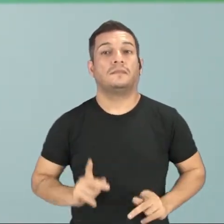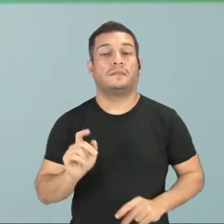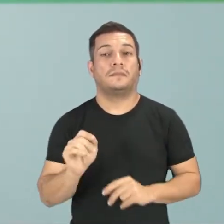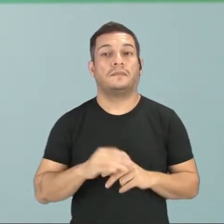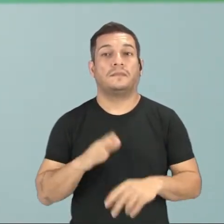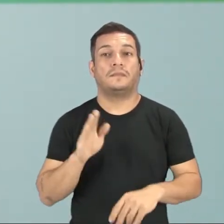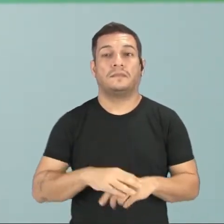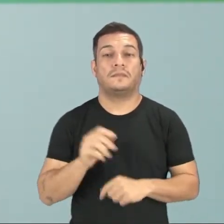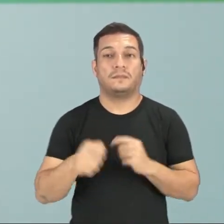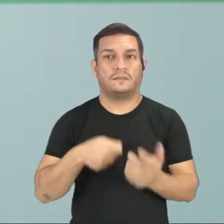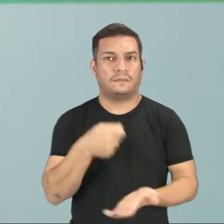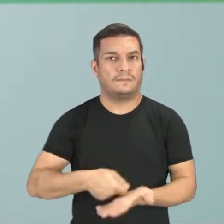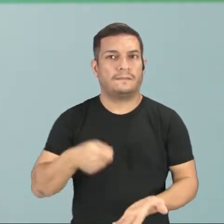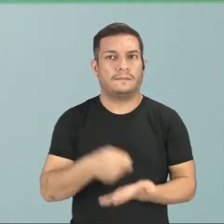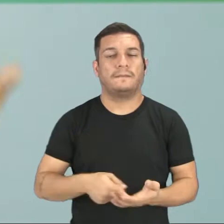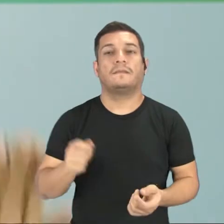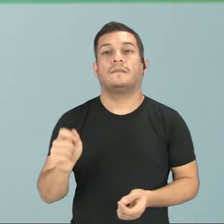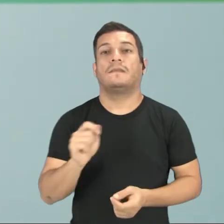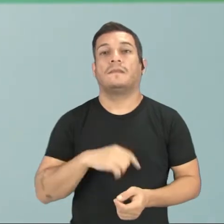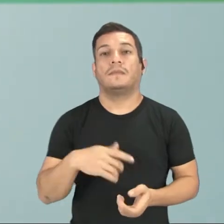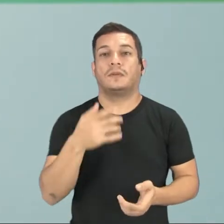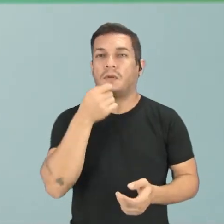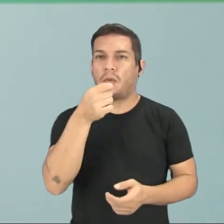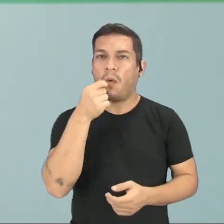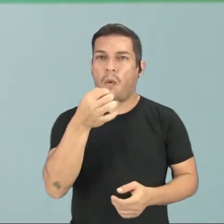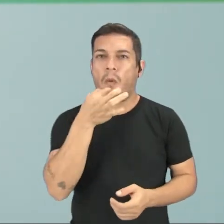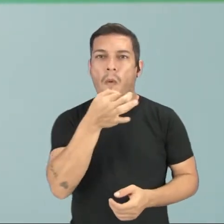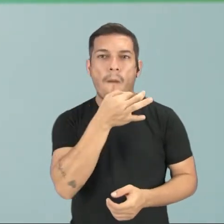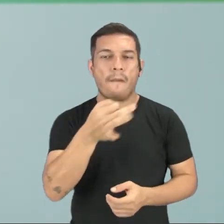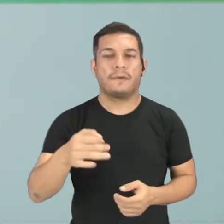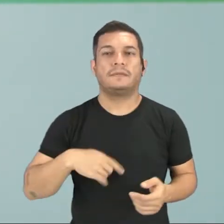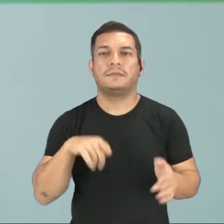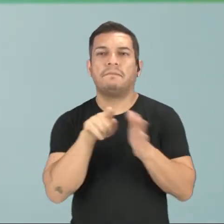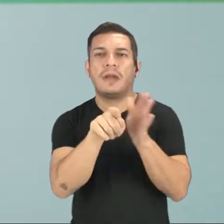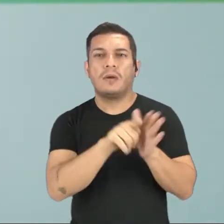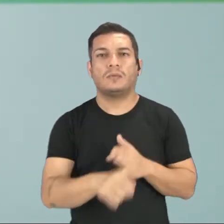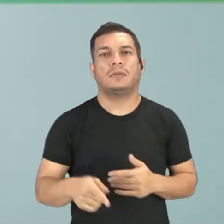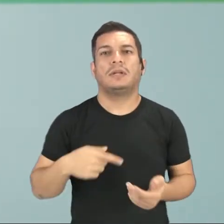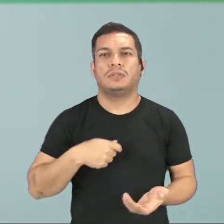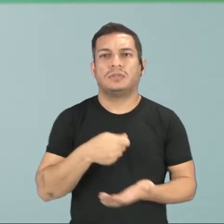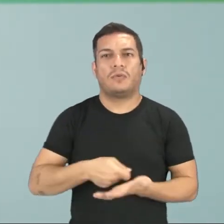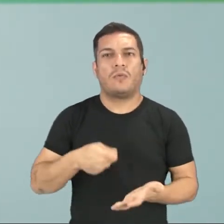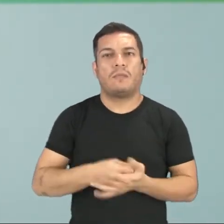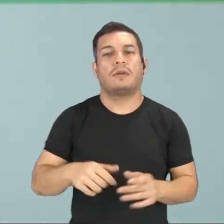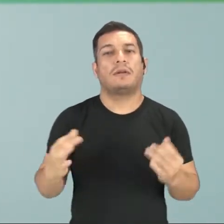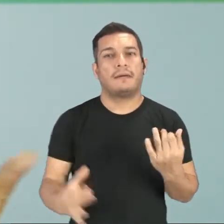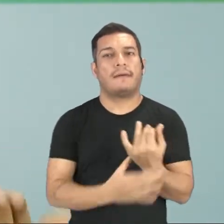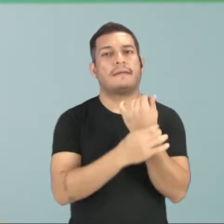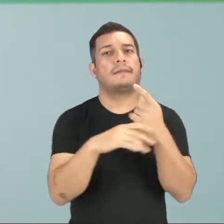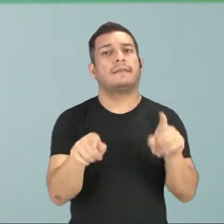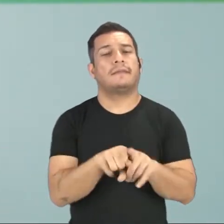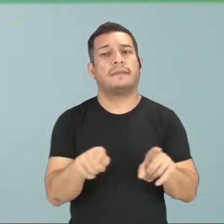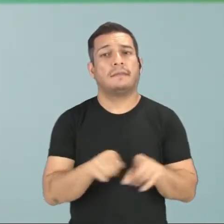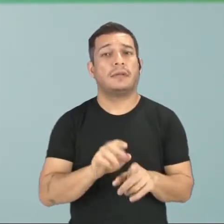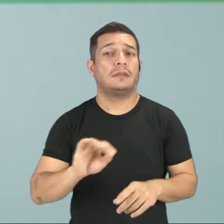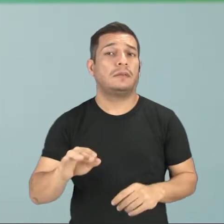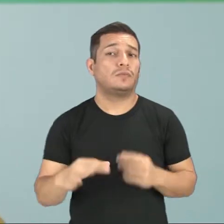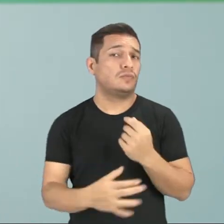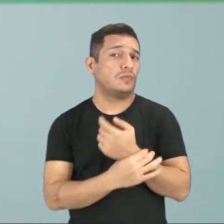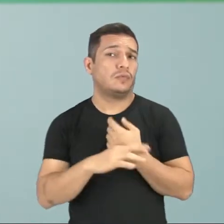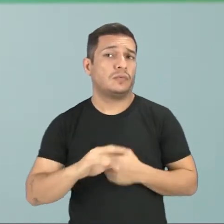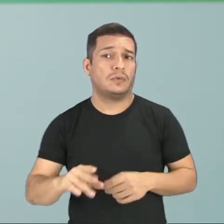mais reivindicativa, de questionar a ordem, de exigir a garantia, não só a garantia,